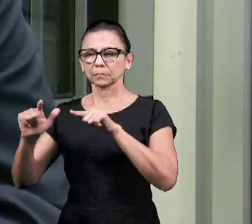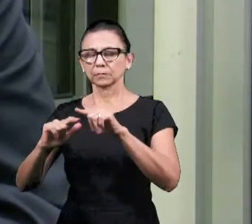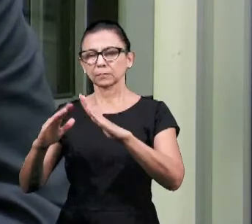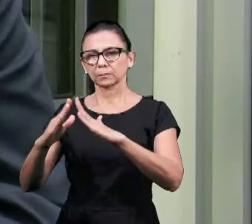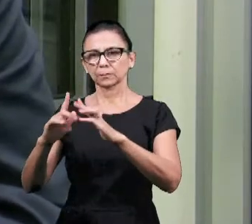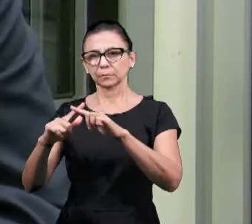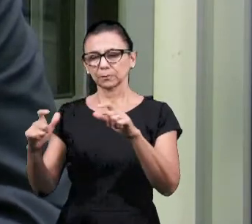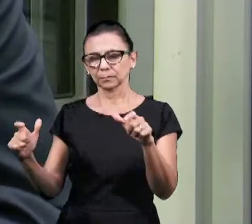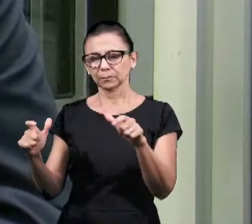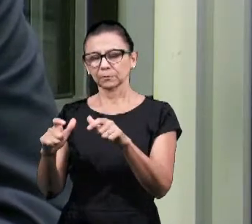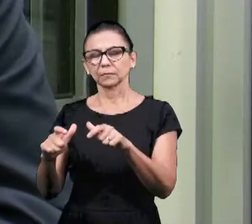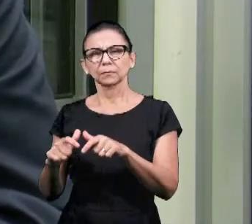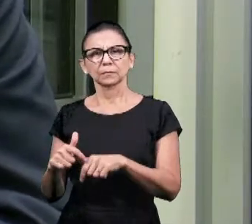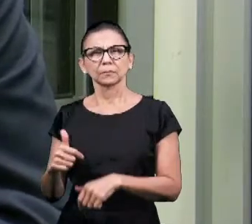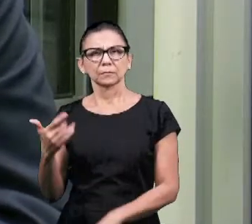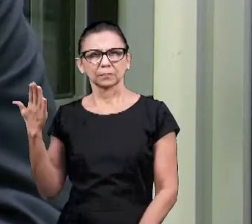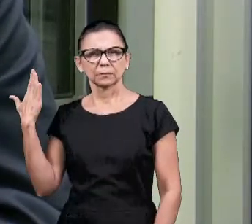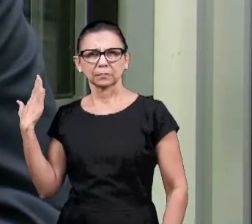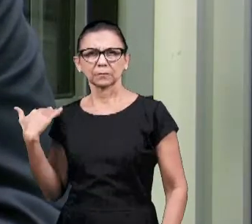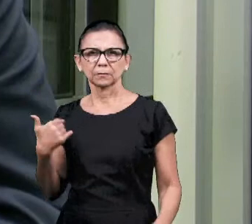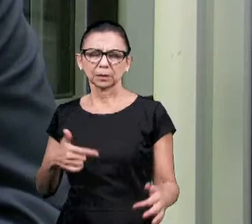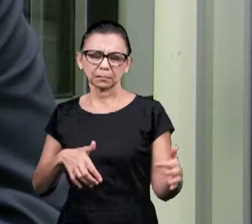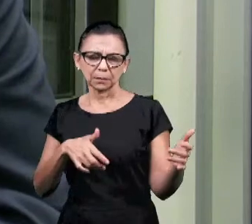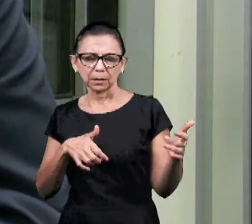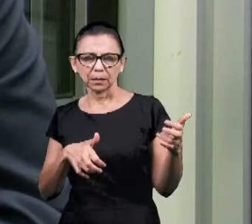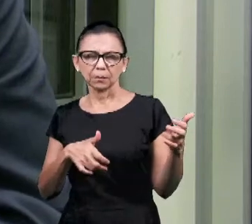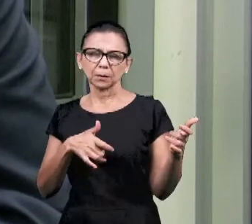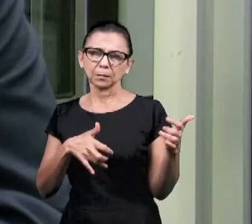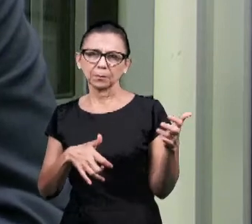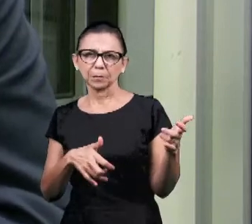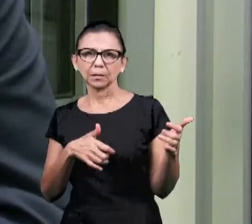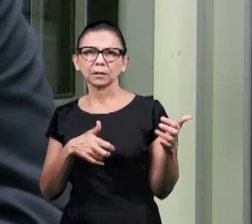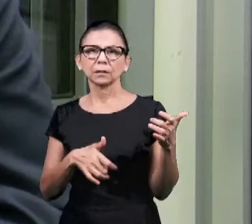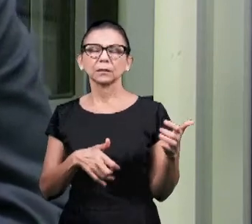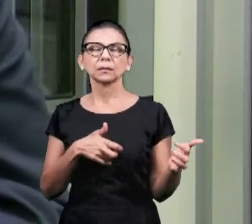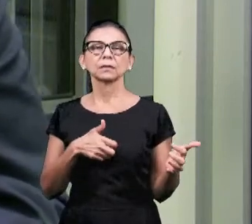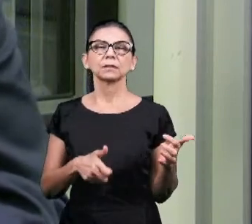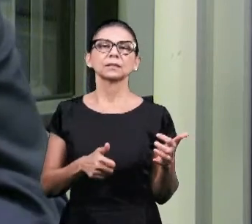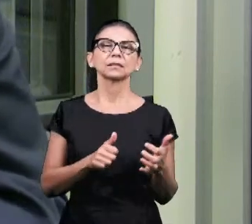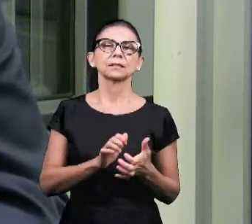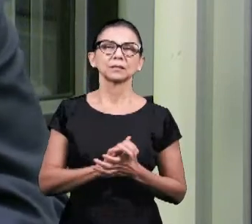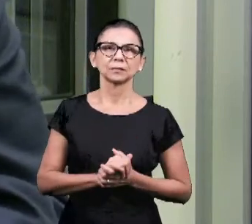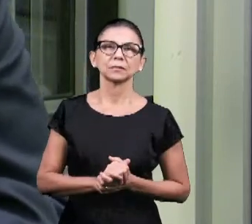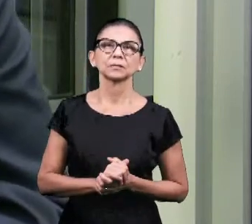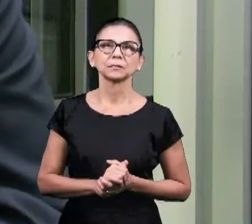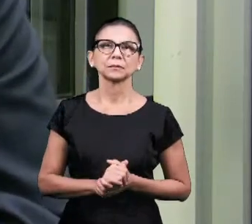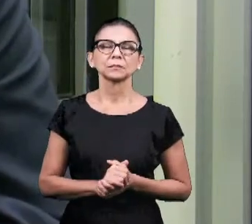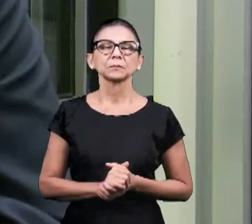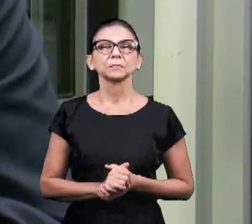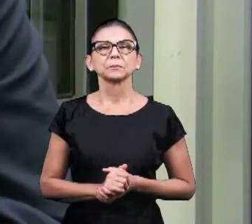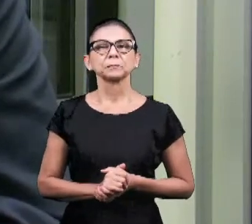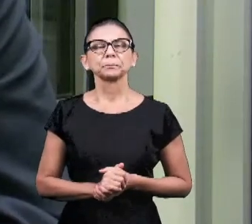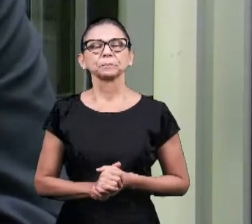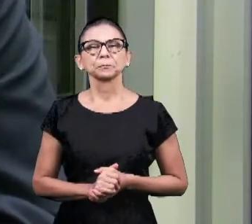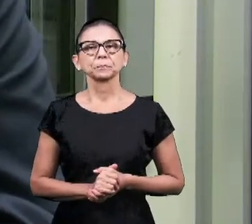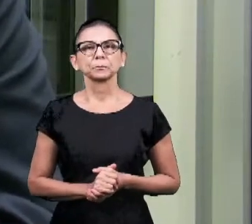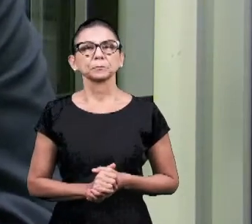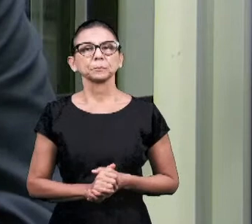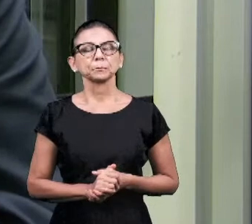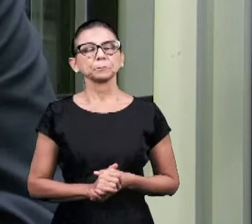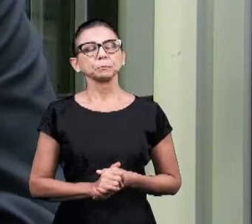instrumentista, tocava alguma coisa, um violãozinho e tal, e a gente era usado lá no trabalho para tocar o instrumento.